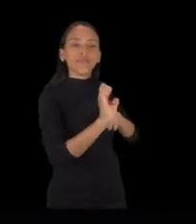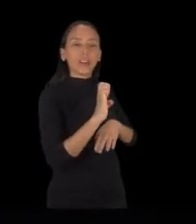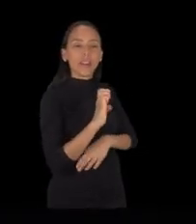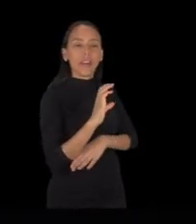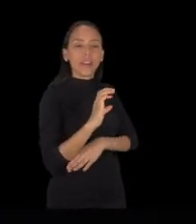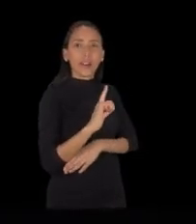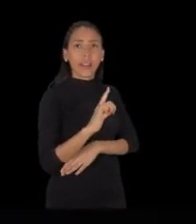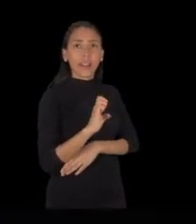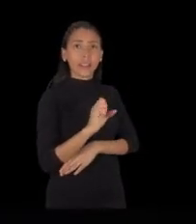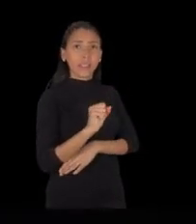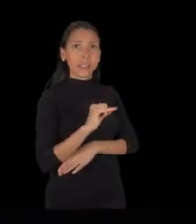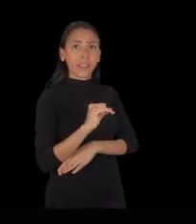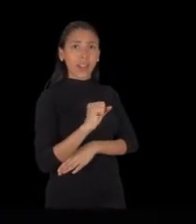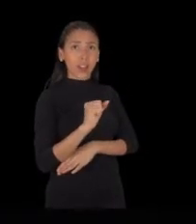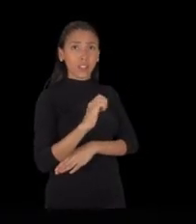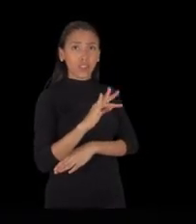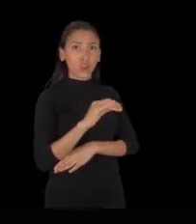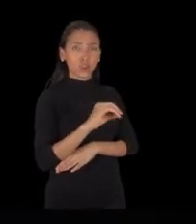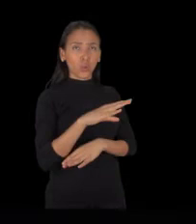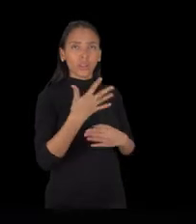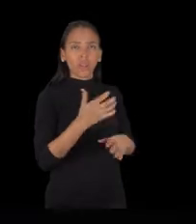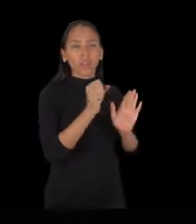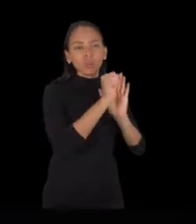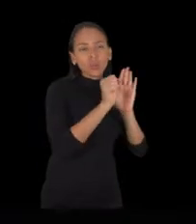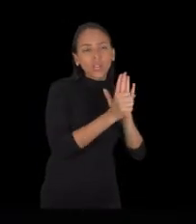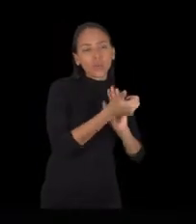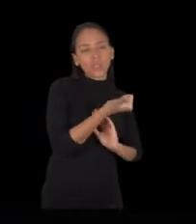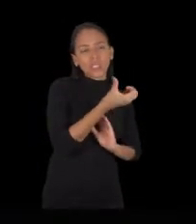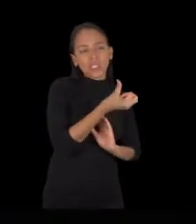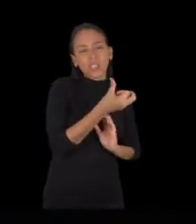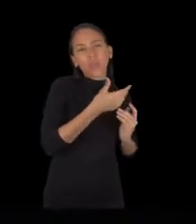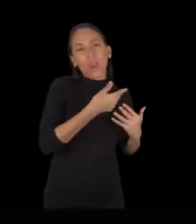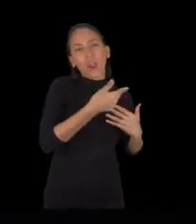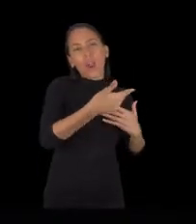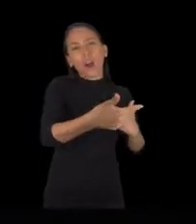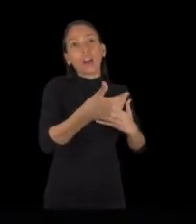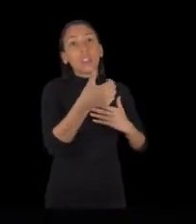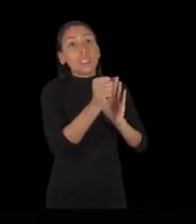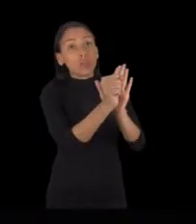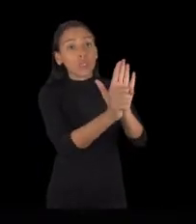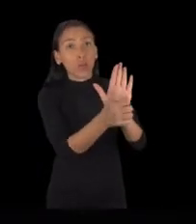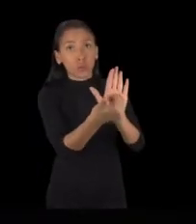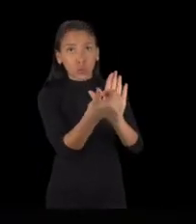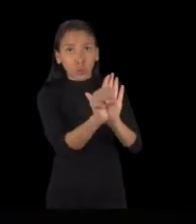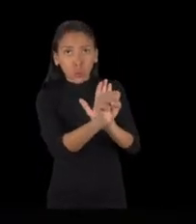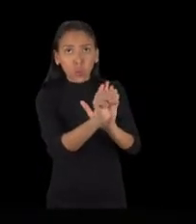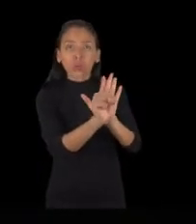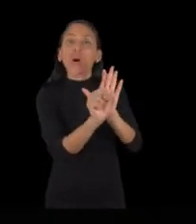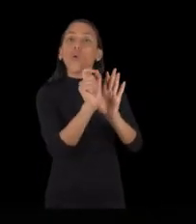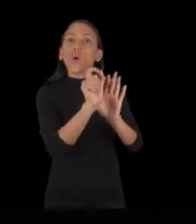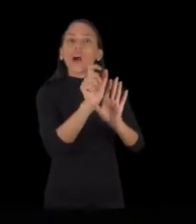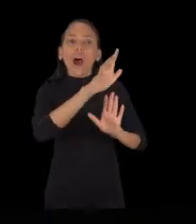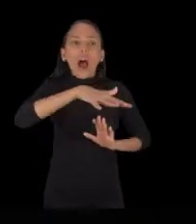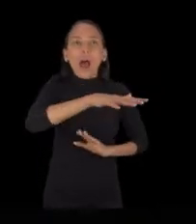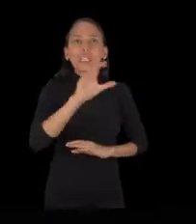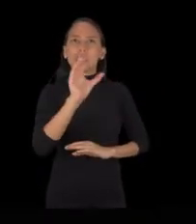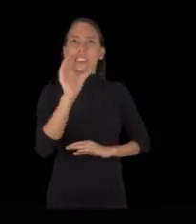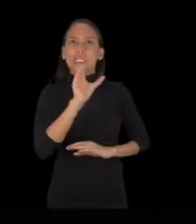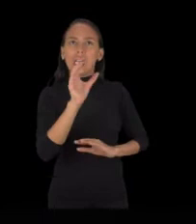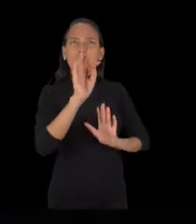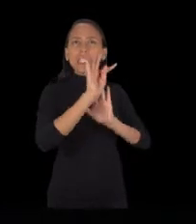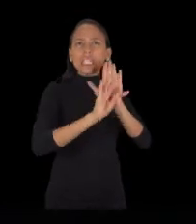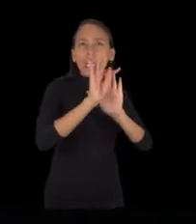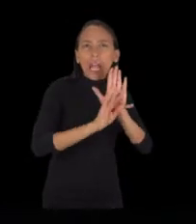o tempo, do século XVI até o XVIII, foi apropriada pela língua de ciência. Todos os grandes